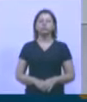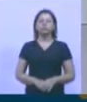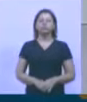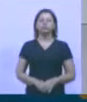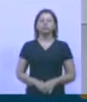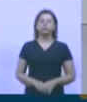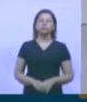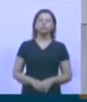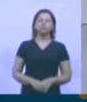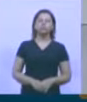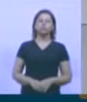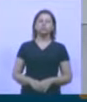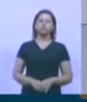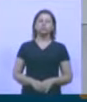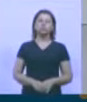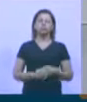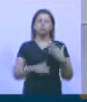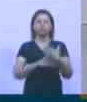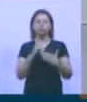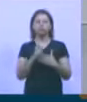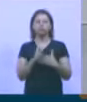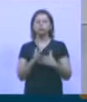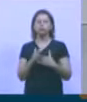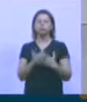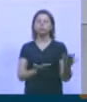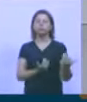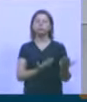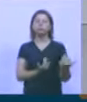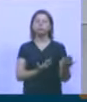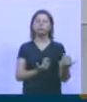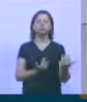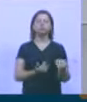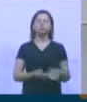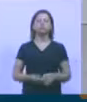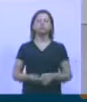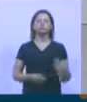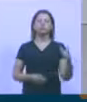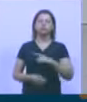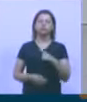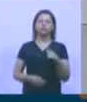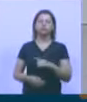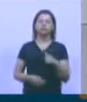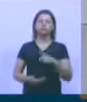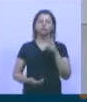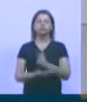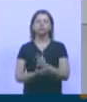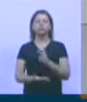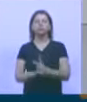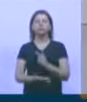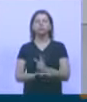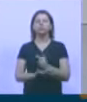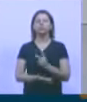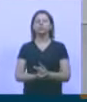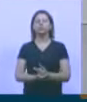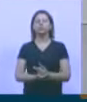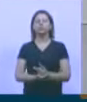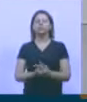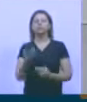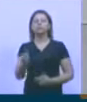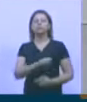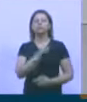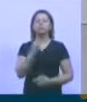common background. E todas os adolescentes, os jovens, tinham a mesma bagagem de